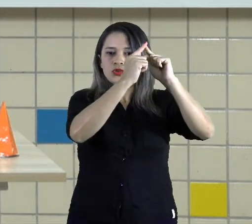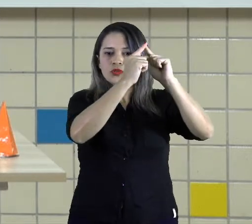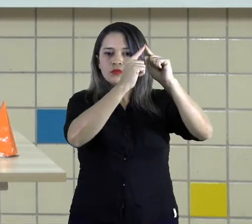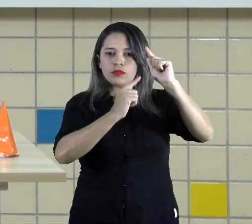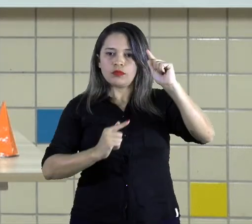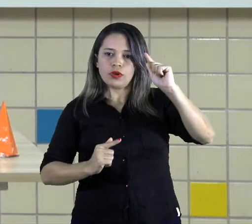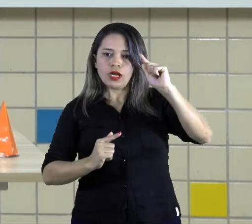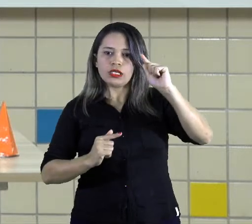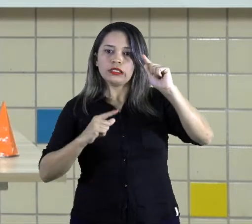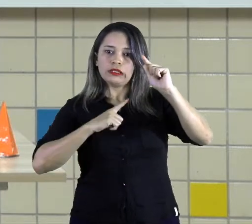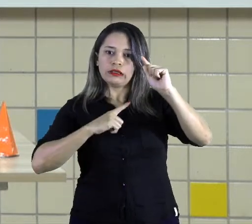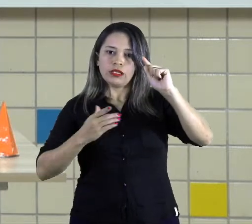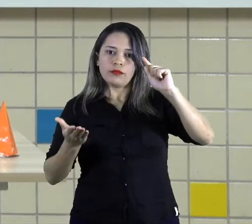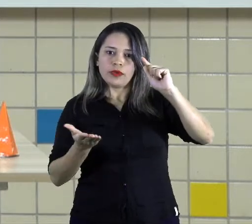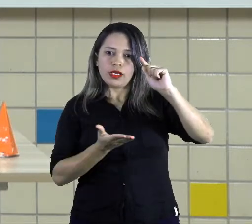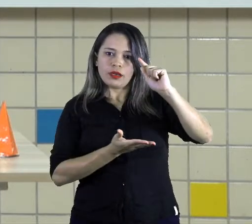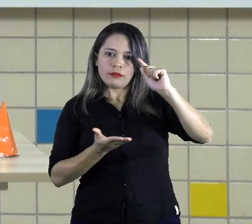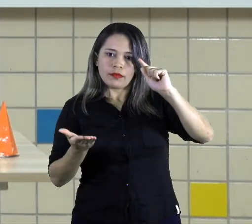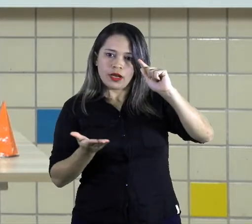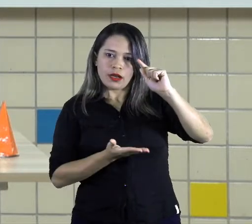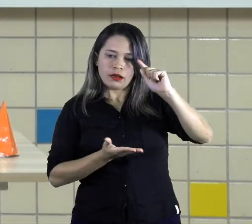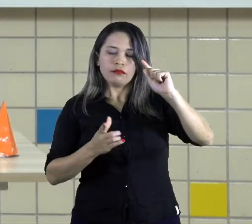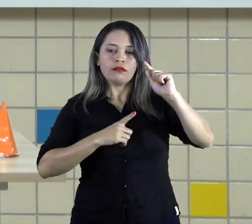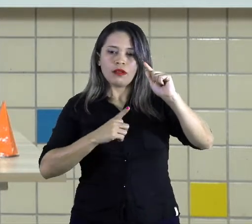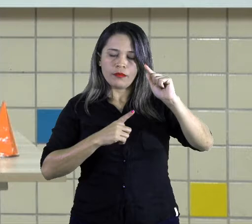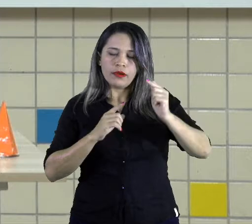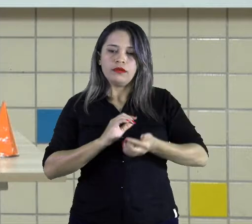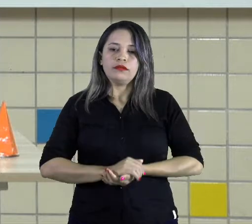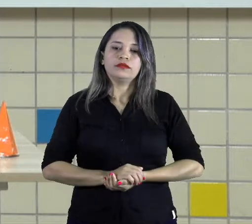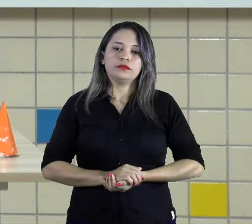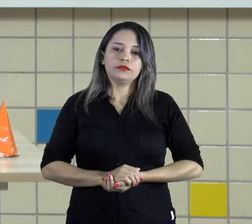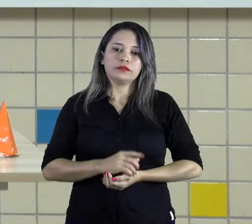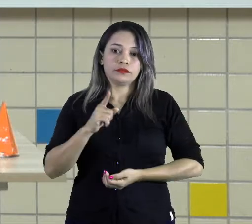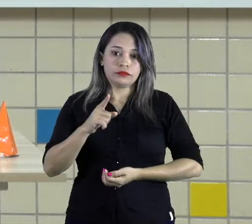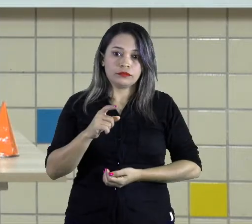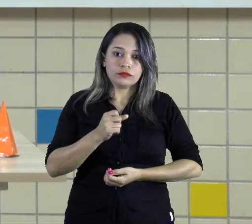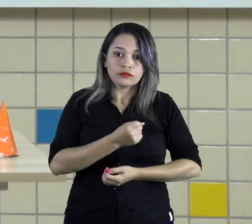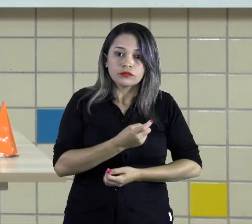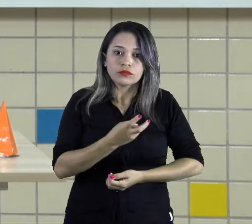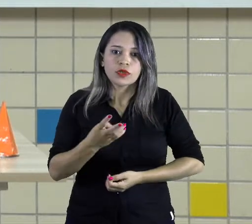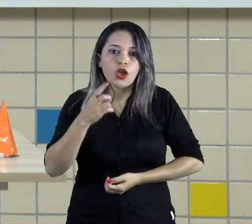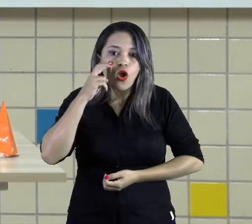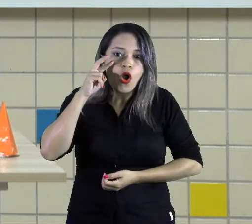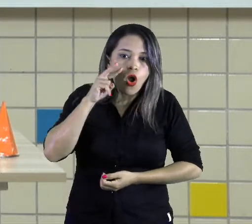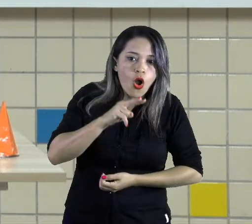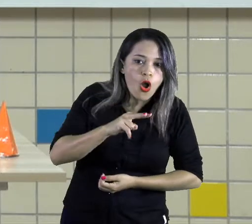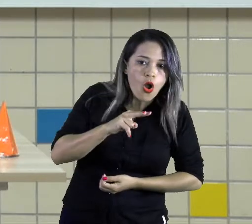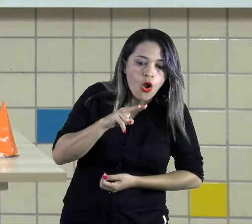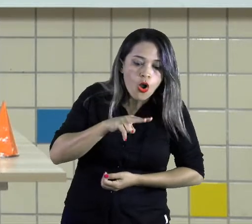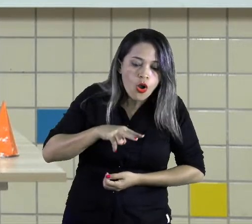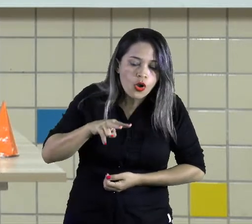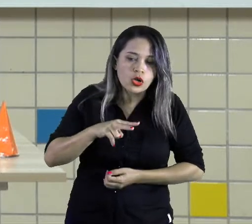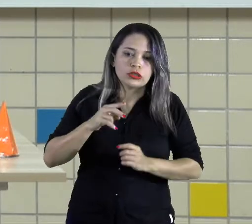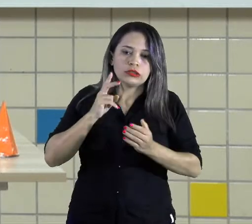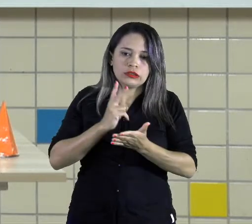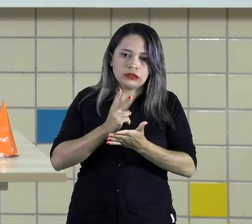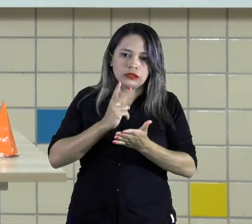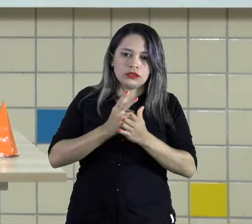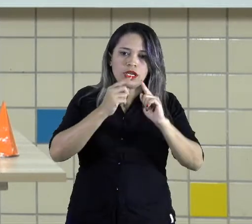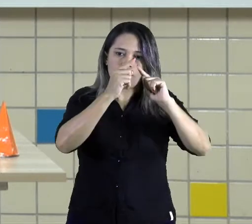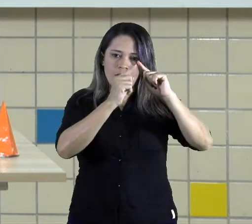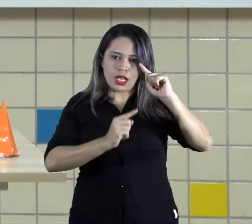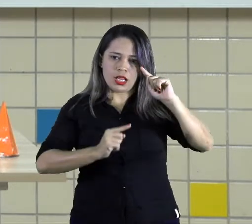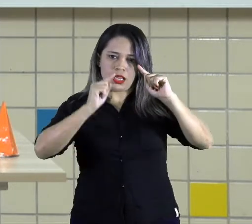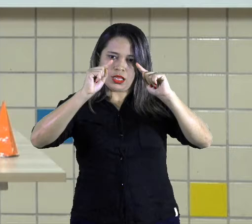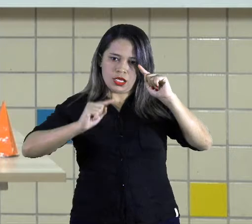aqui embaixo também do sólido geométrico, tá bom? Quando você for contar, observem bastante que vocês vão contar as